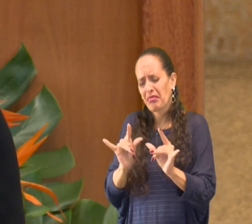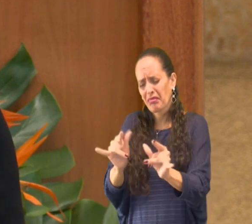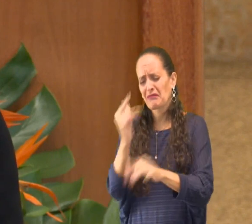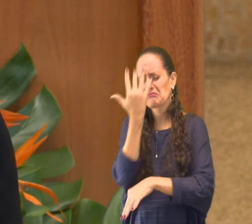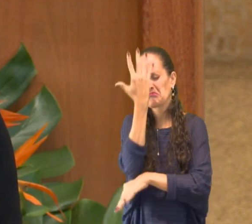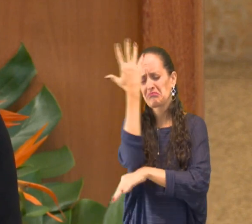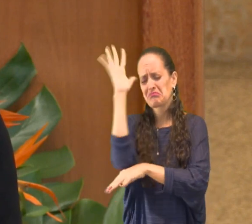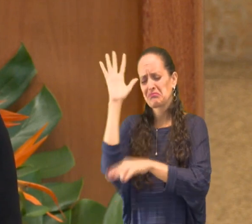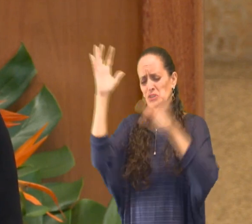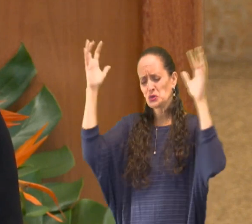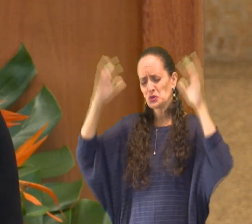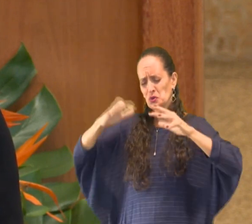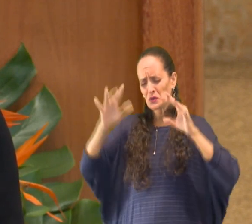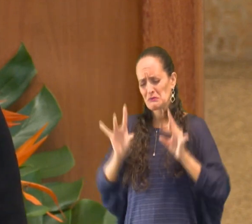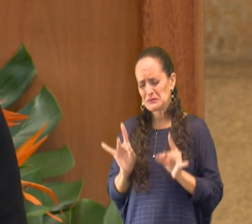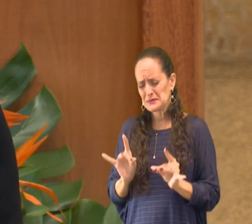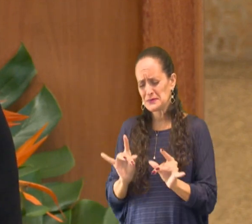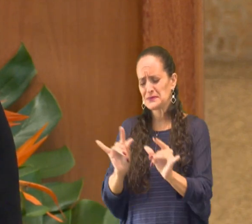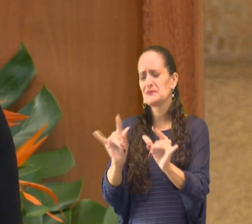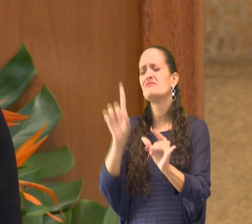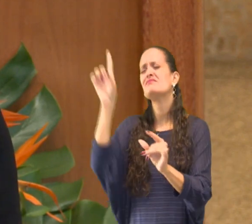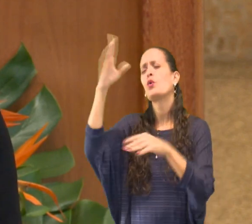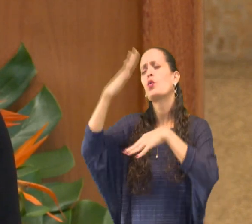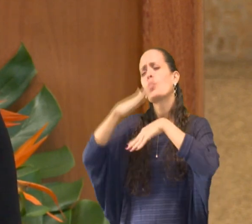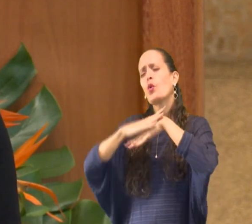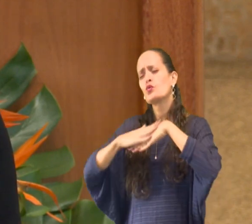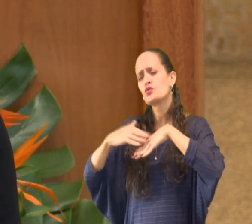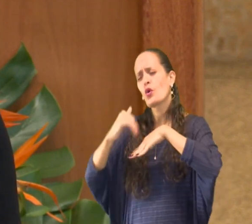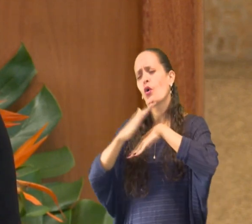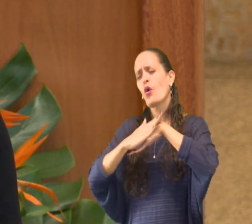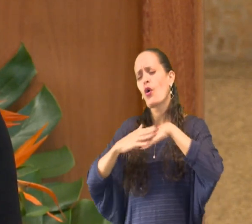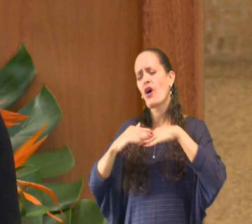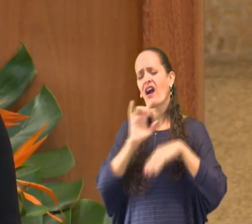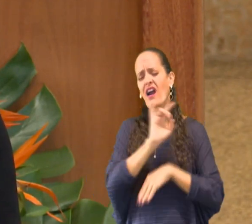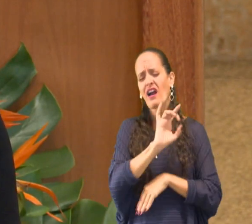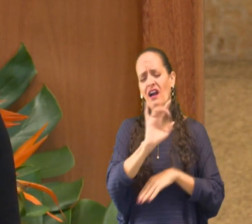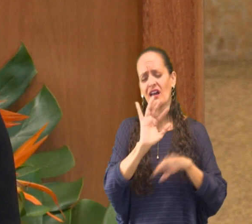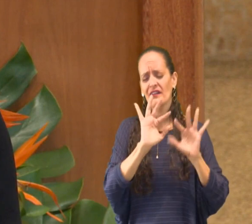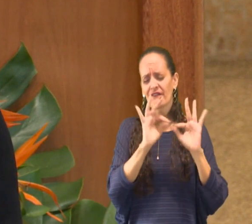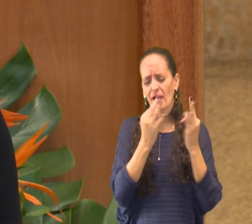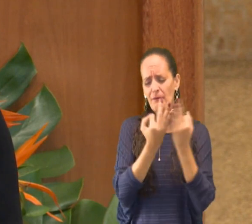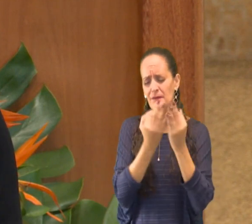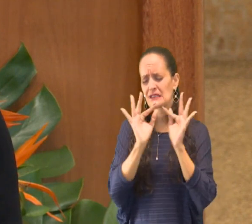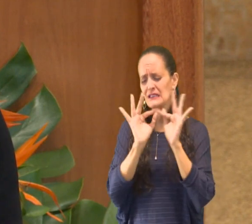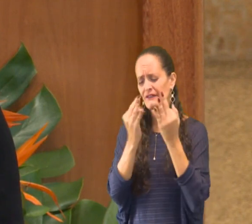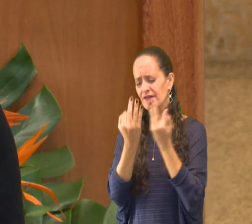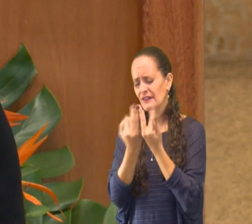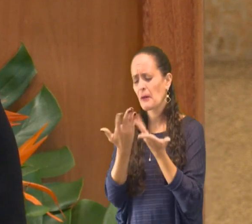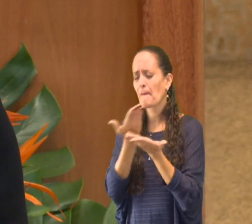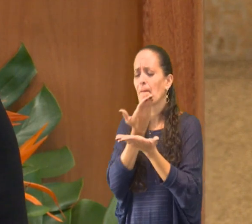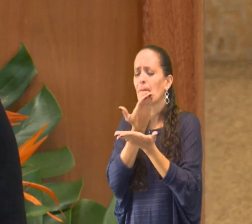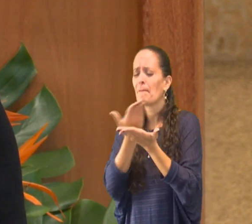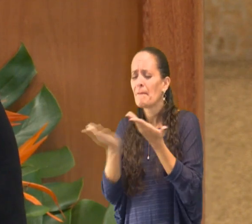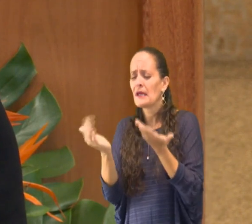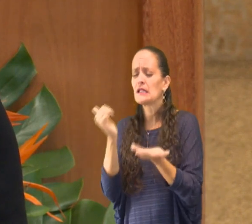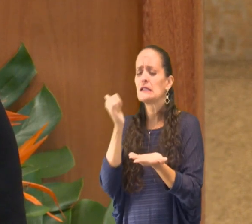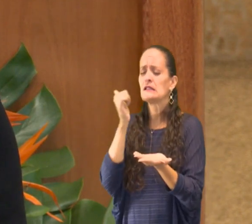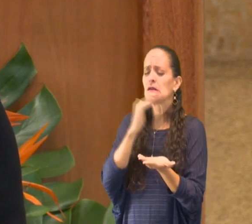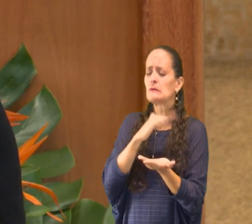natureza. Que o Senhor possa, Pai, estar consolando cada família que ali perdeu o seu ente querido.